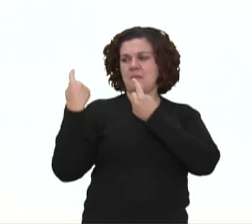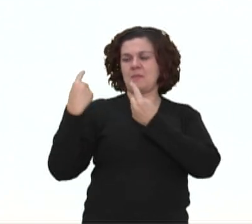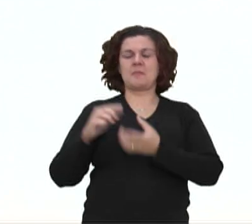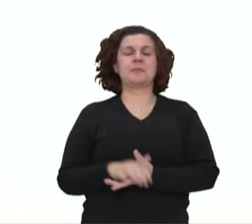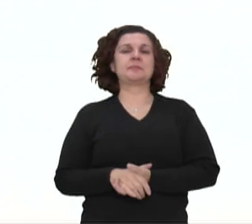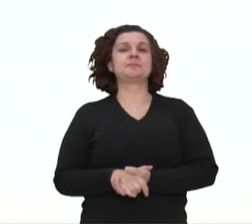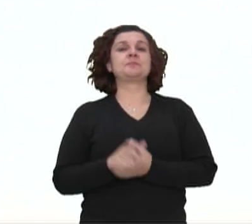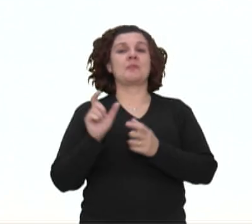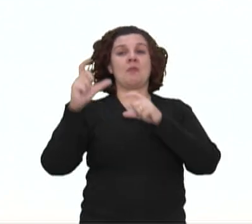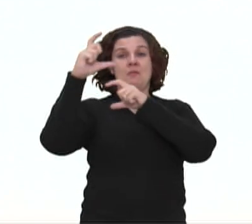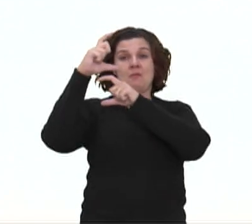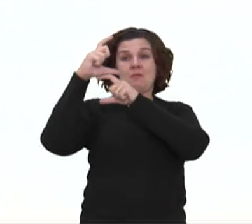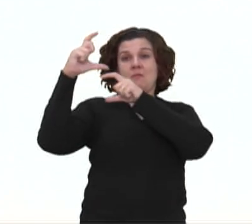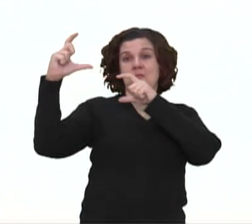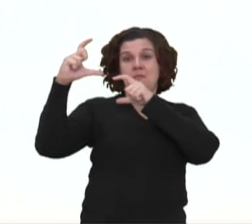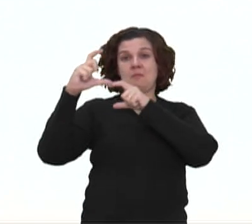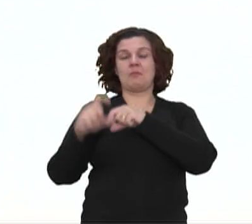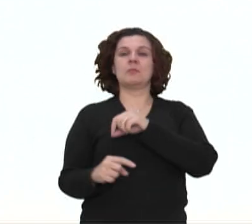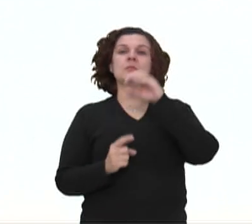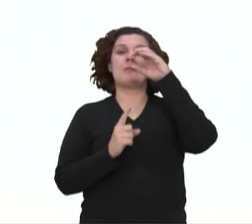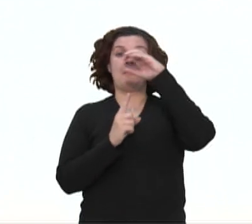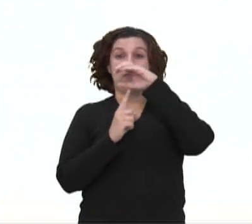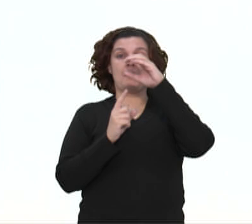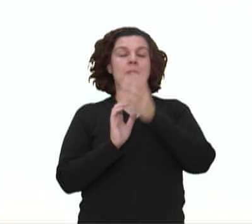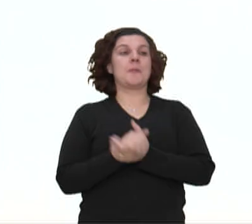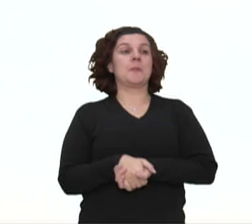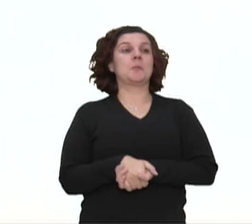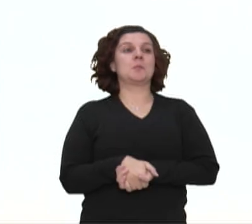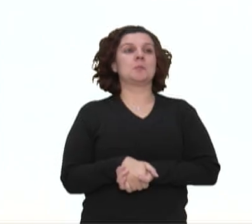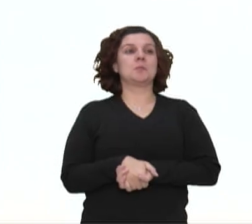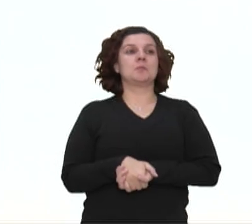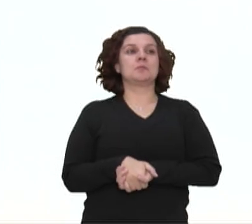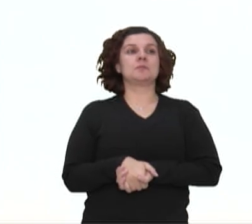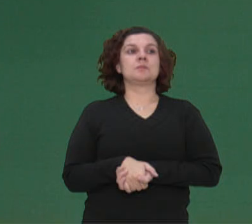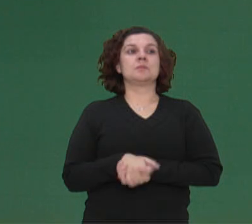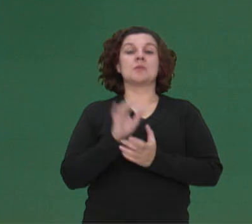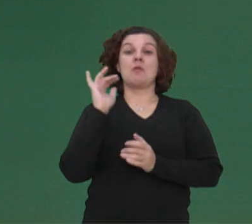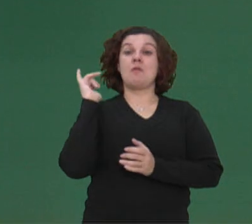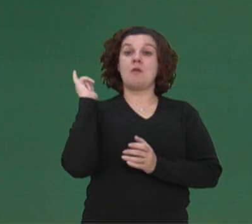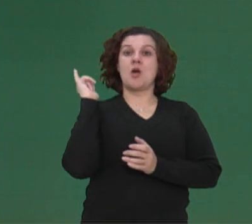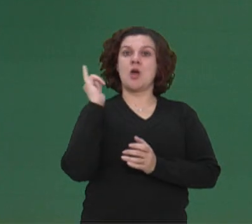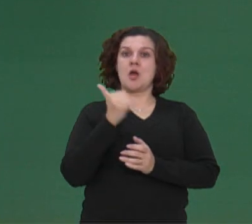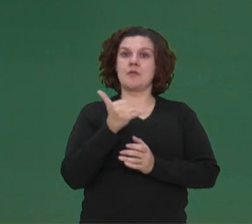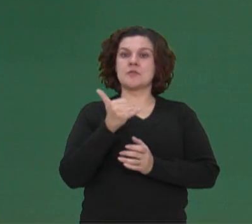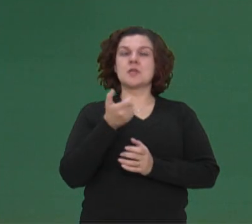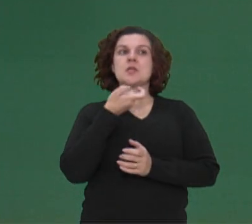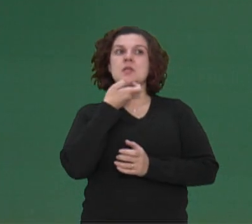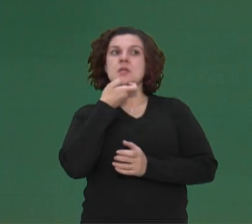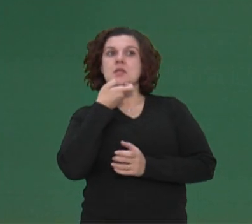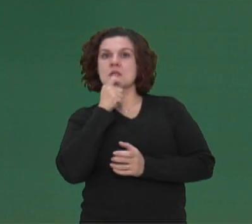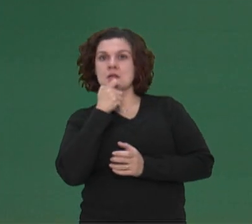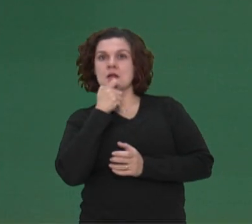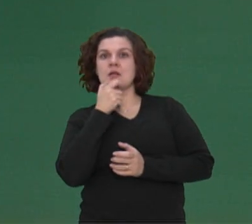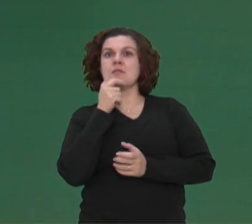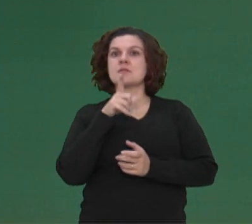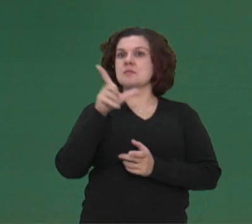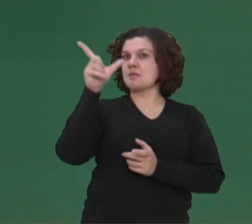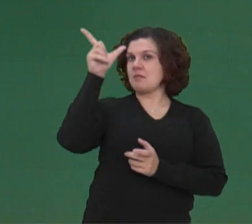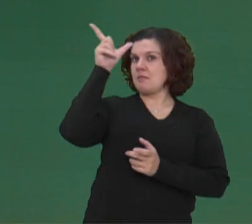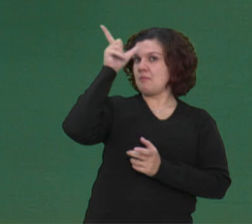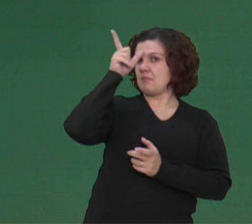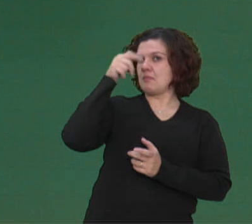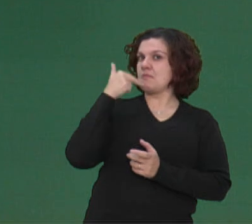uma placa que está sugerindo a divisão, está em inglês e está em alemão, tá